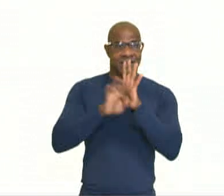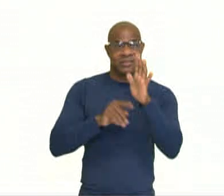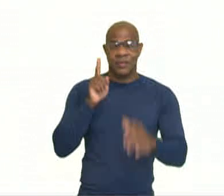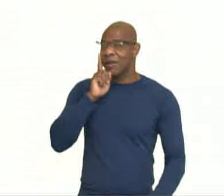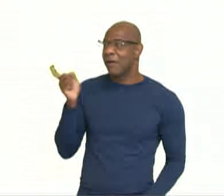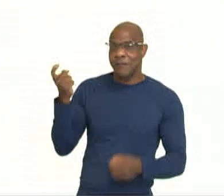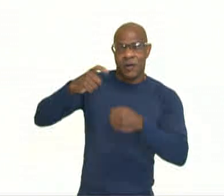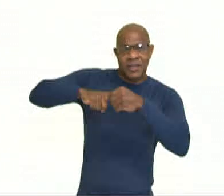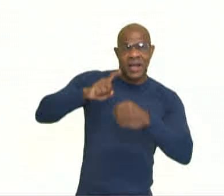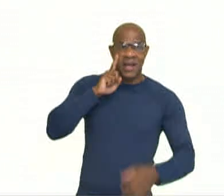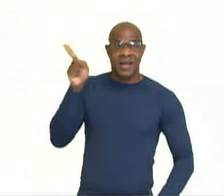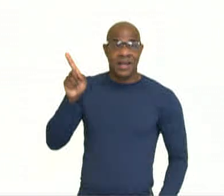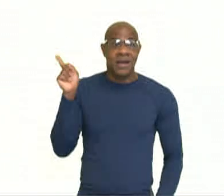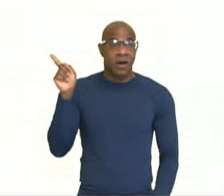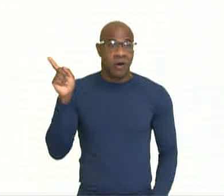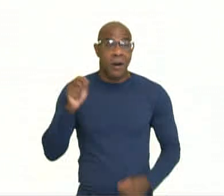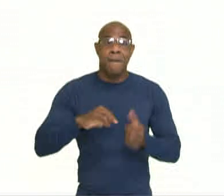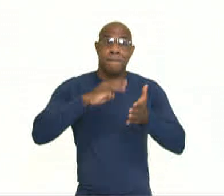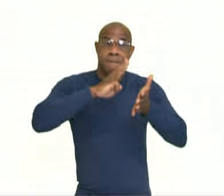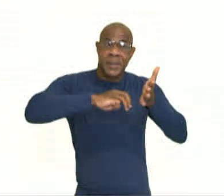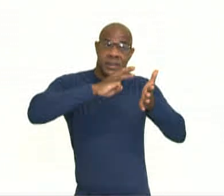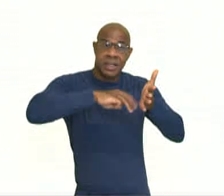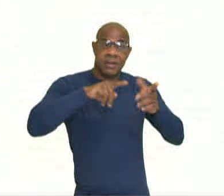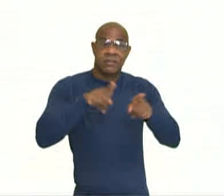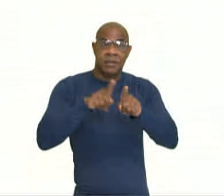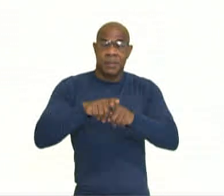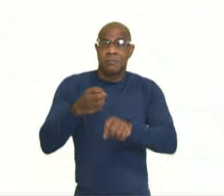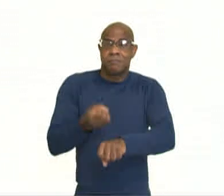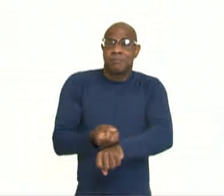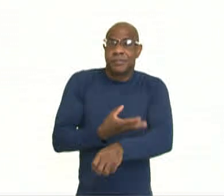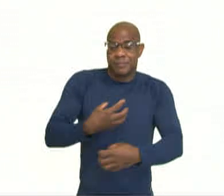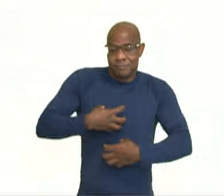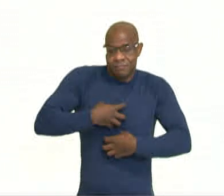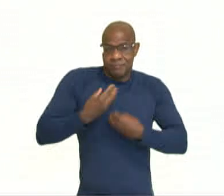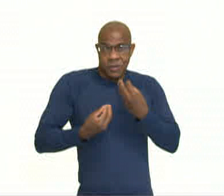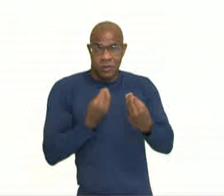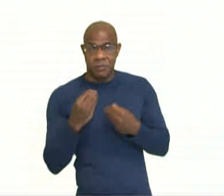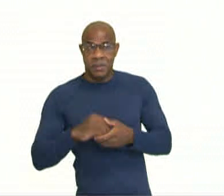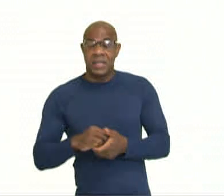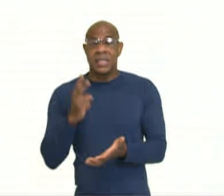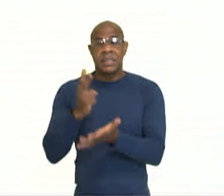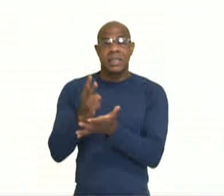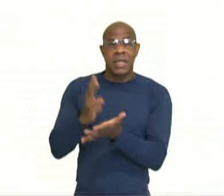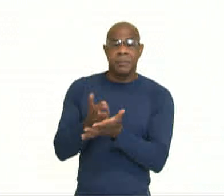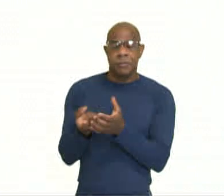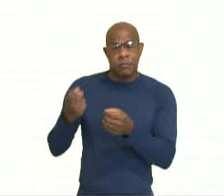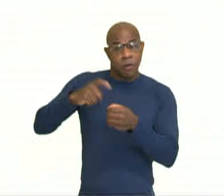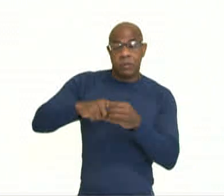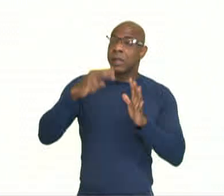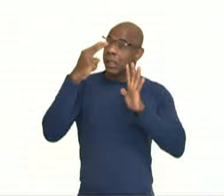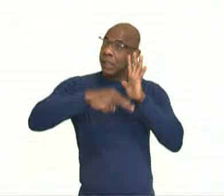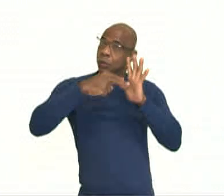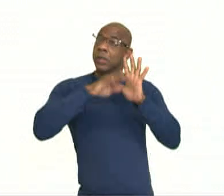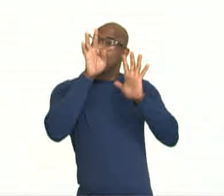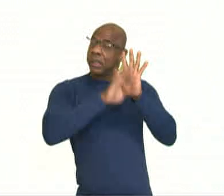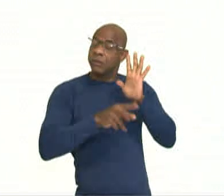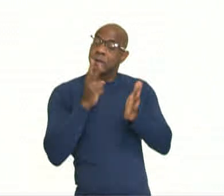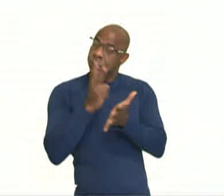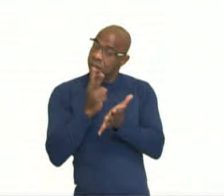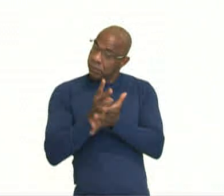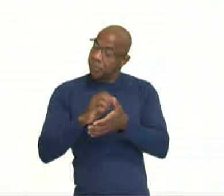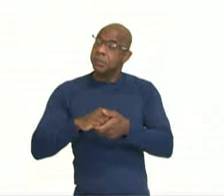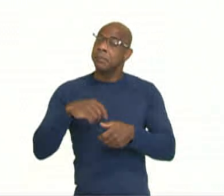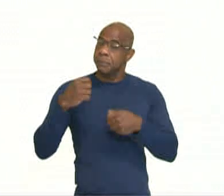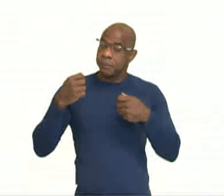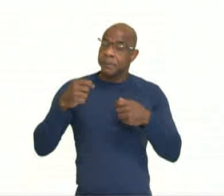você, aspectos mercadológicos e emocionais. Então, sempre eu retomo a leitura do texto, pessoal.